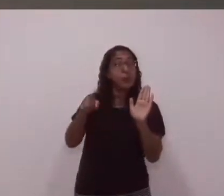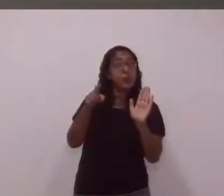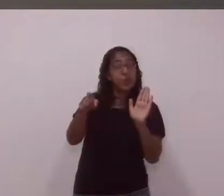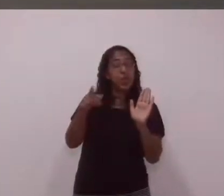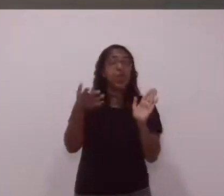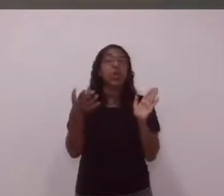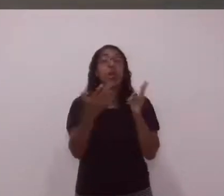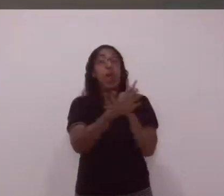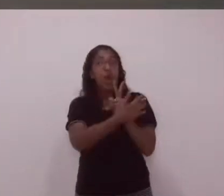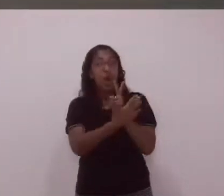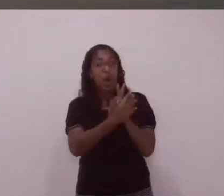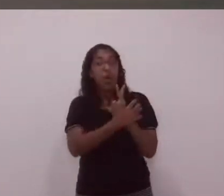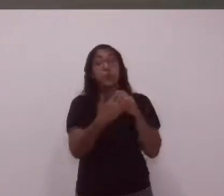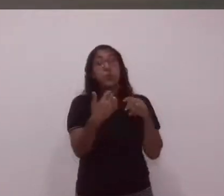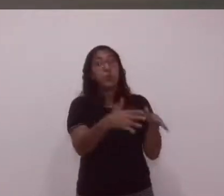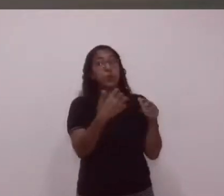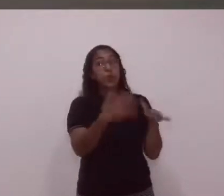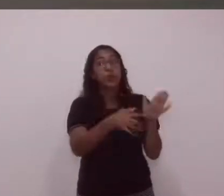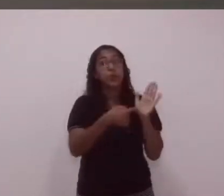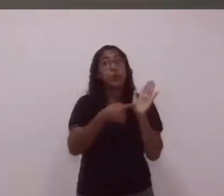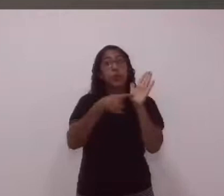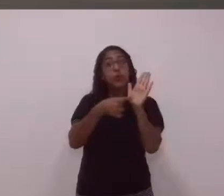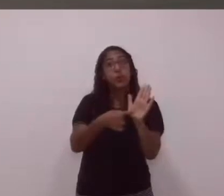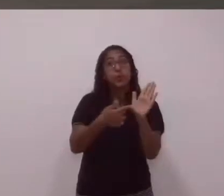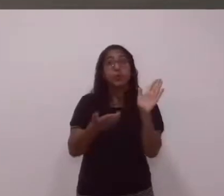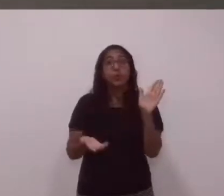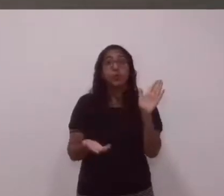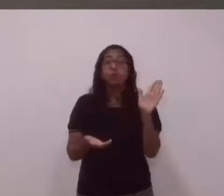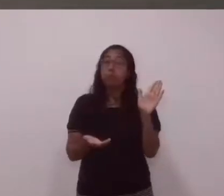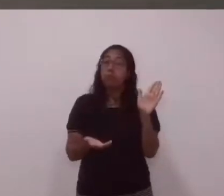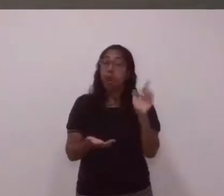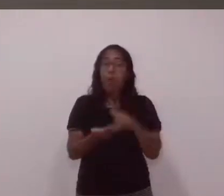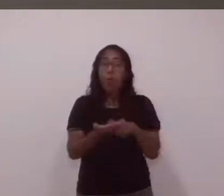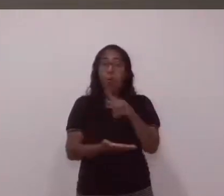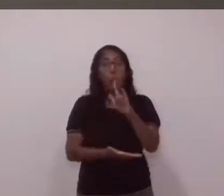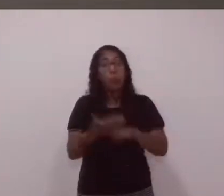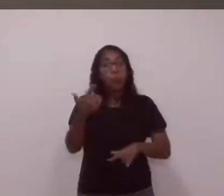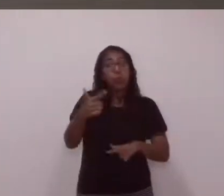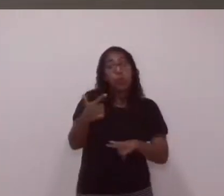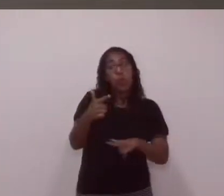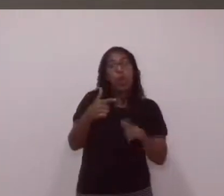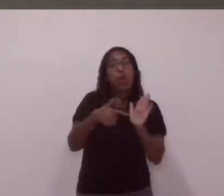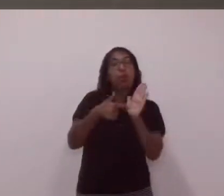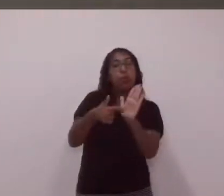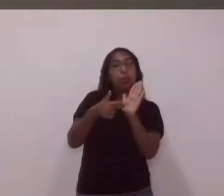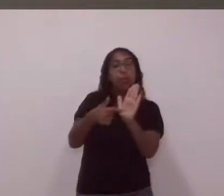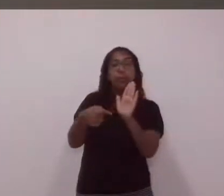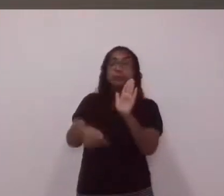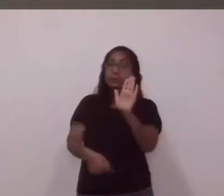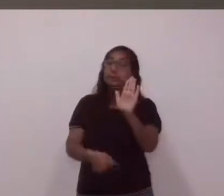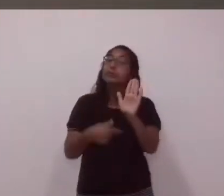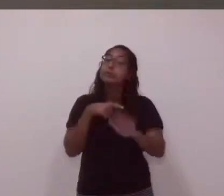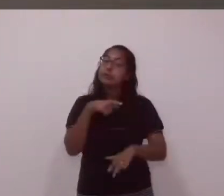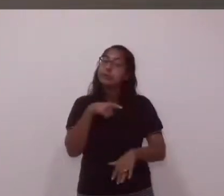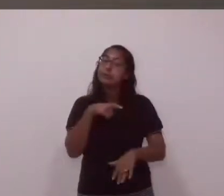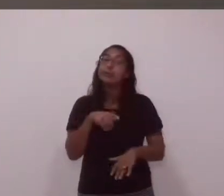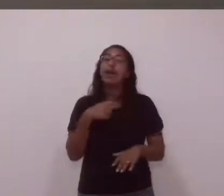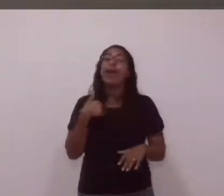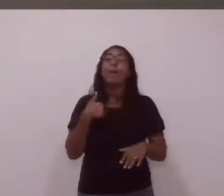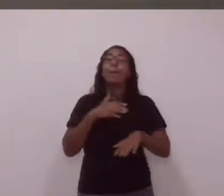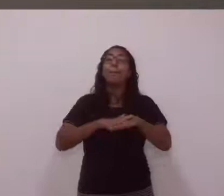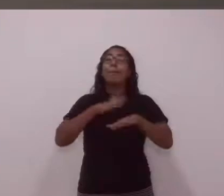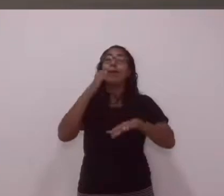dos demandados ignoraram sem prévio convênio com a Secretaria de Segurança Pública e o que mais me preocupa é a